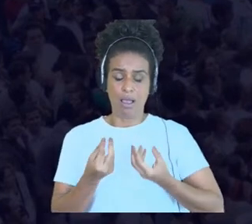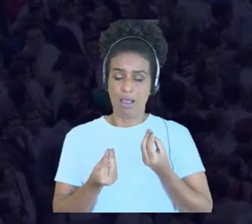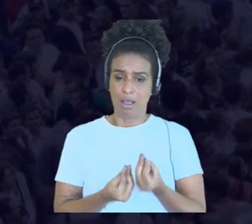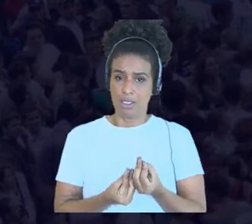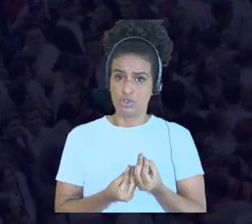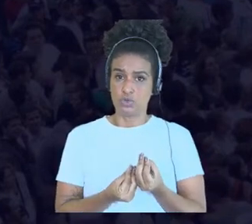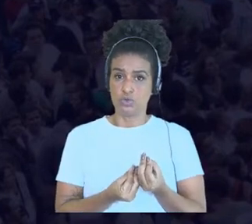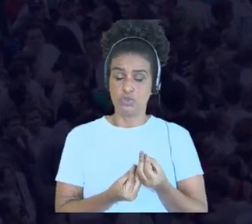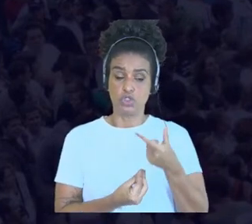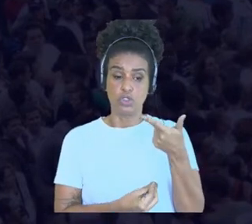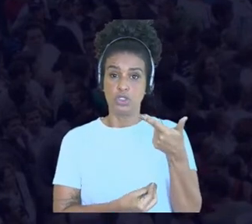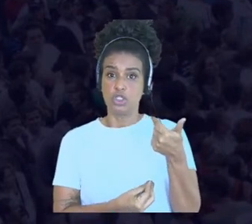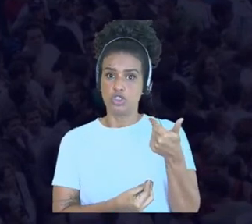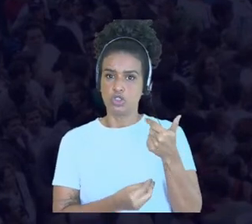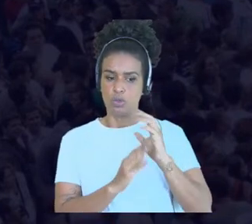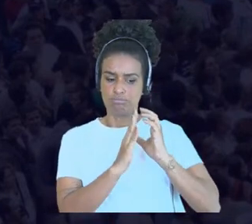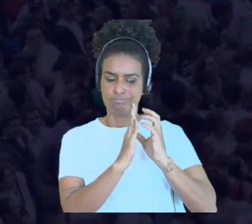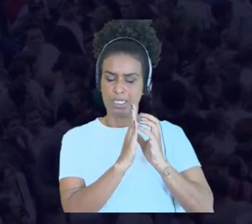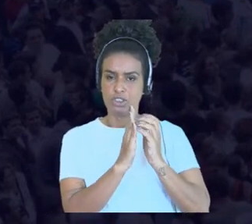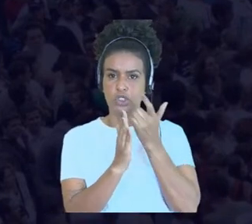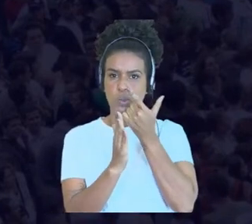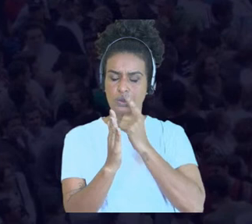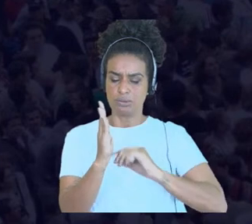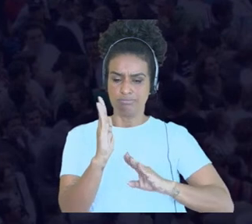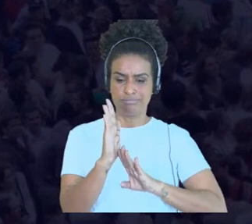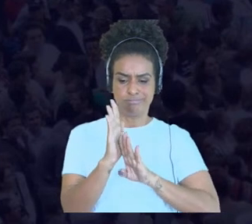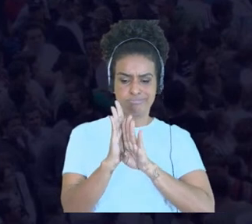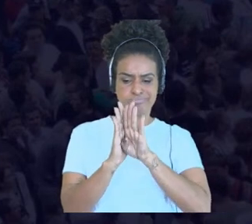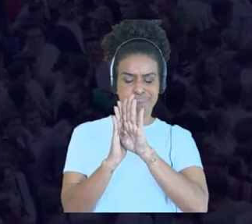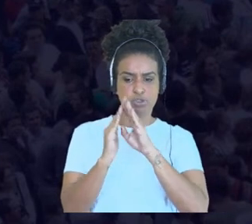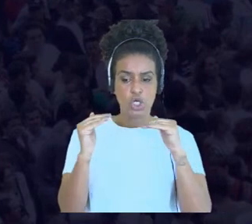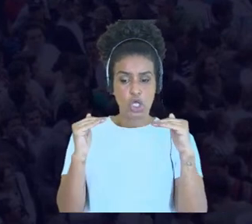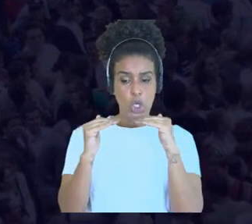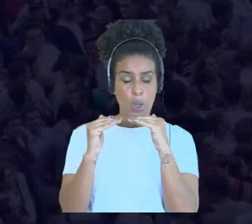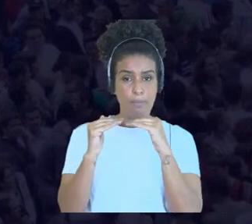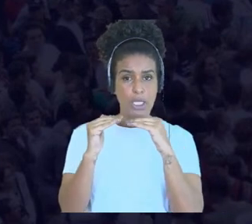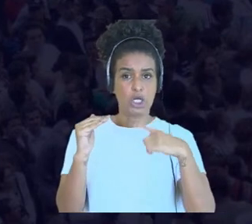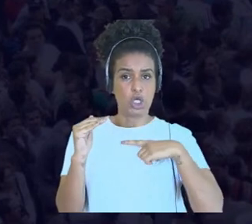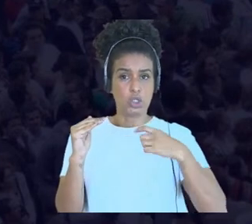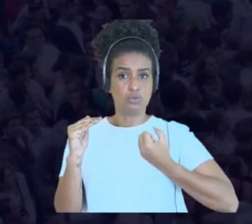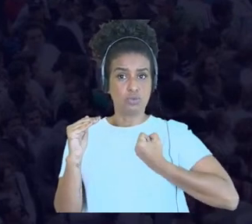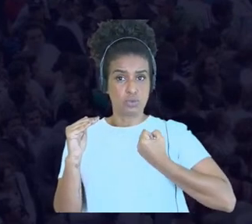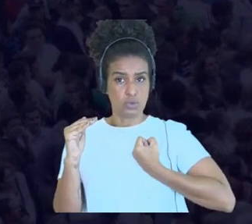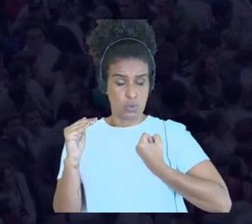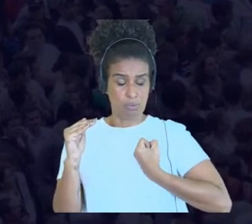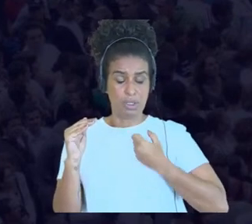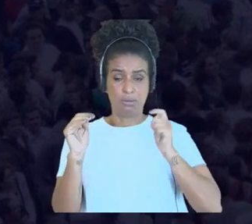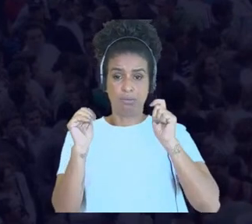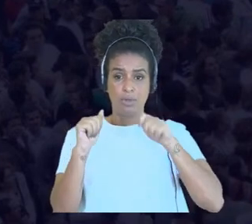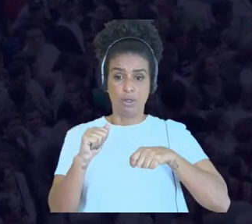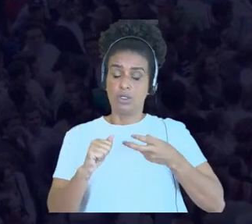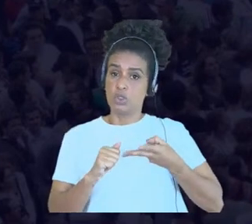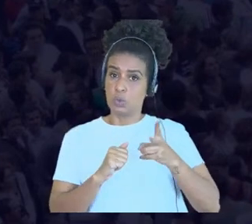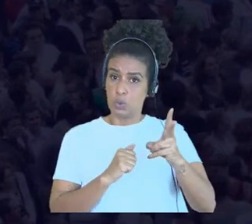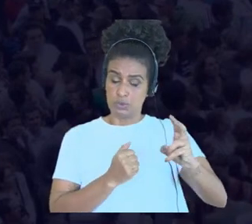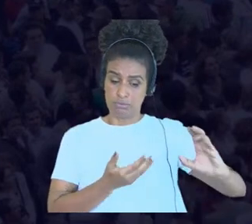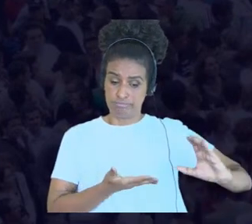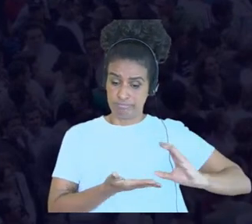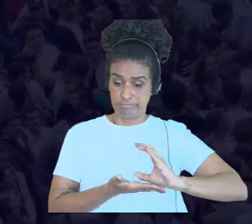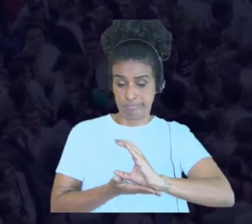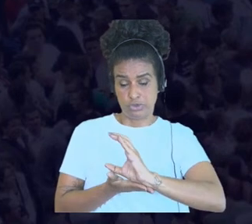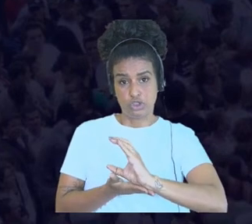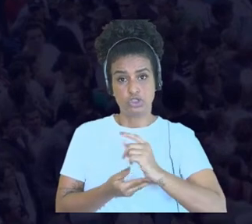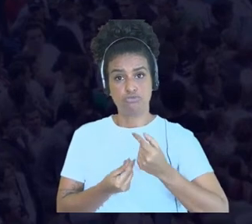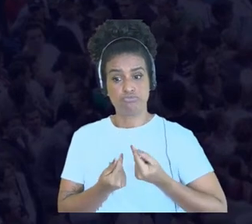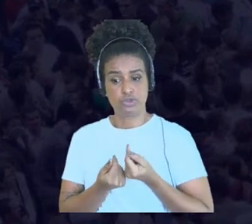12 partidos somente atingiram a cláusula de desempenho ou de barreira e vão seguir recebendo recurso.